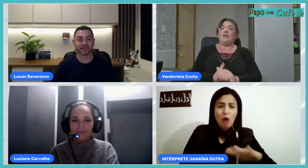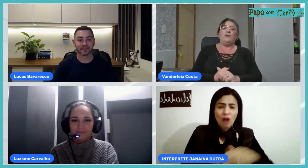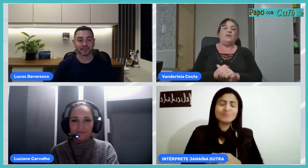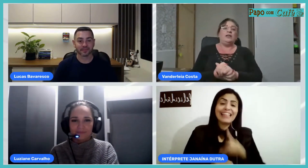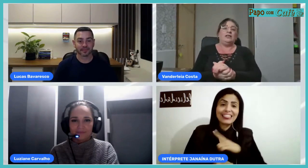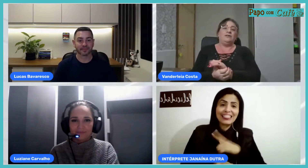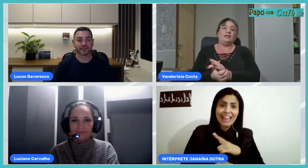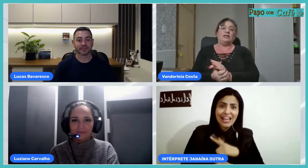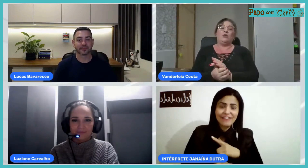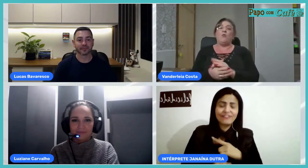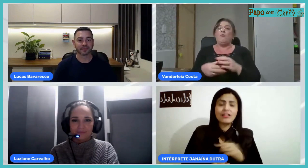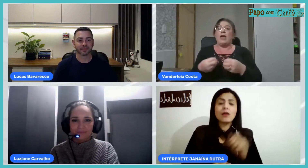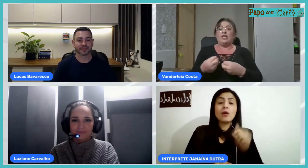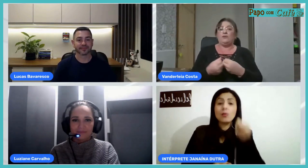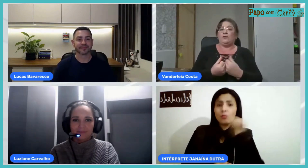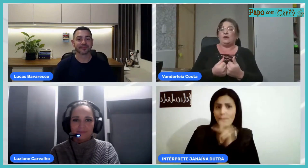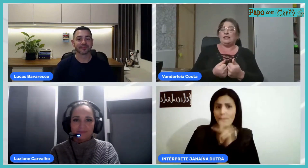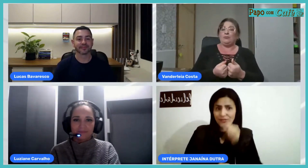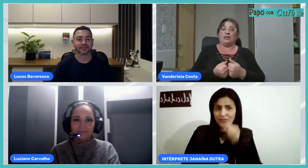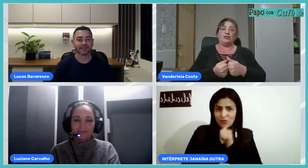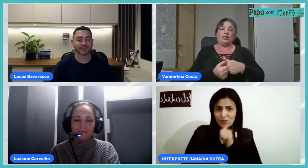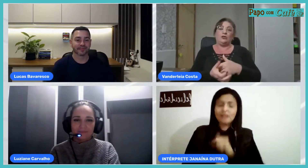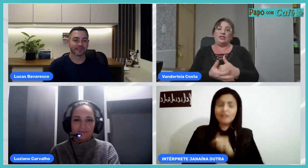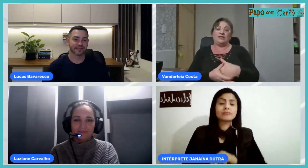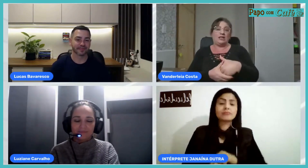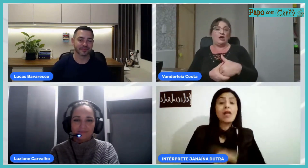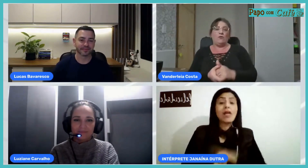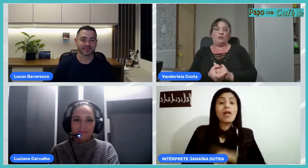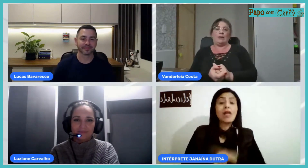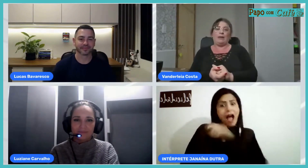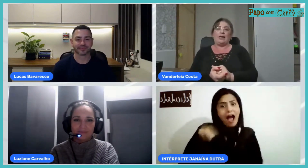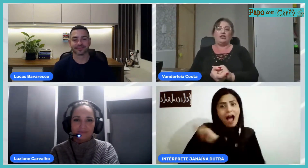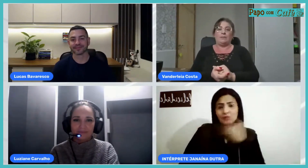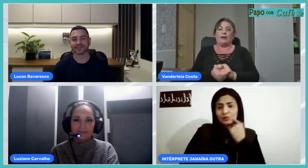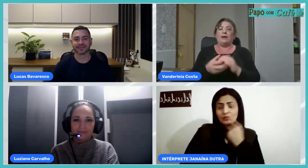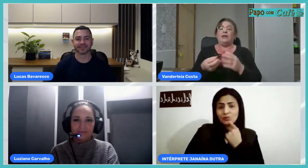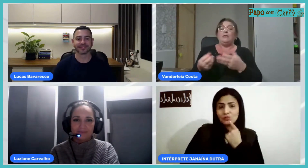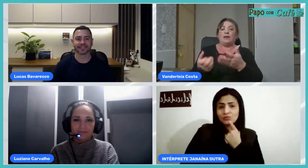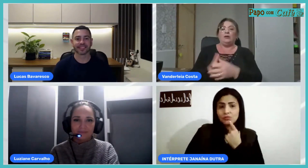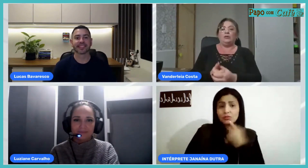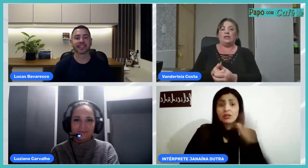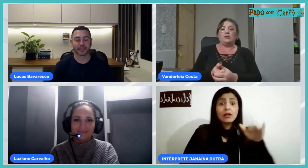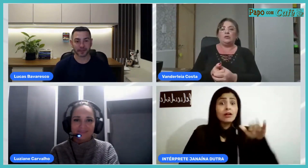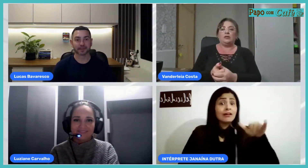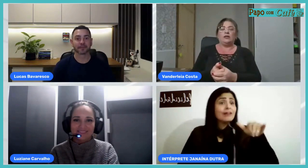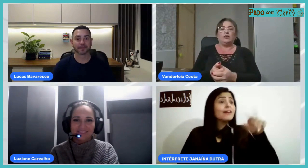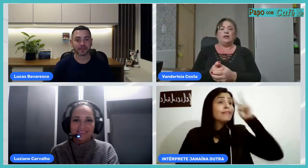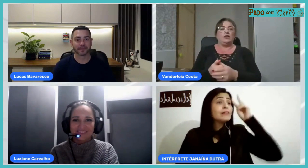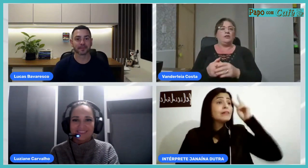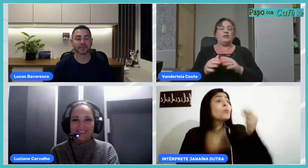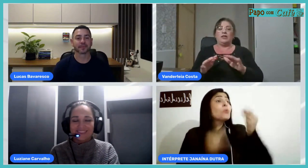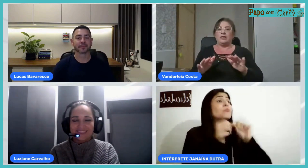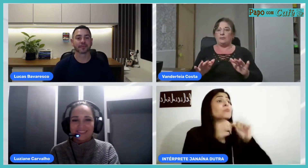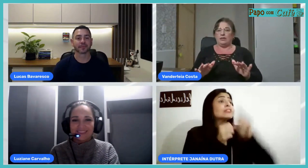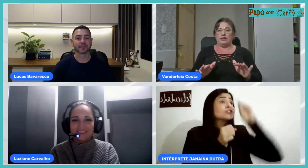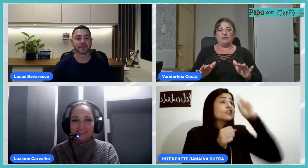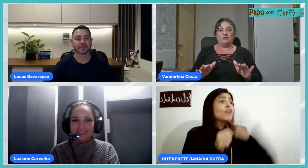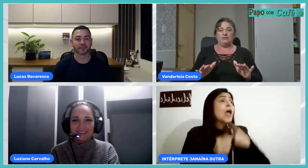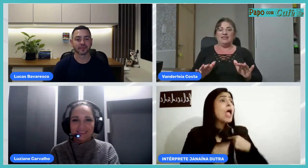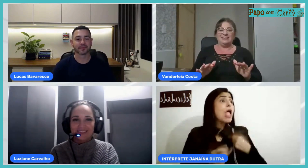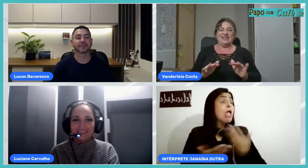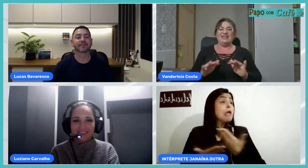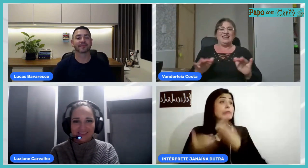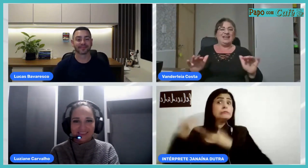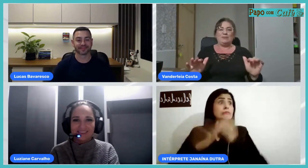e ela veio, Wanda, como é que eu vou fazer? Porque a diretora disse que eu vou dar prática para aluna surda. Eu, sim,